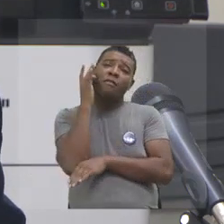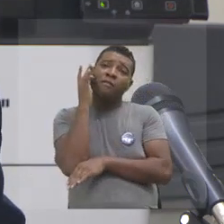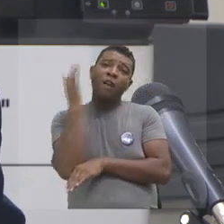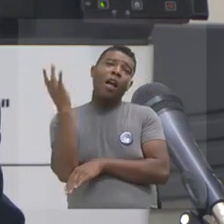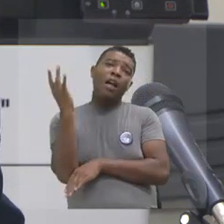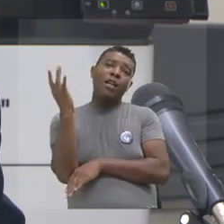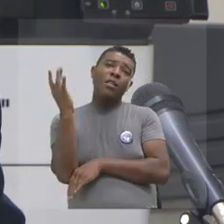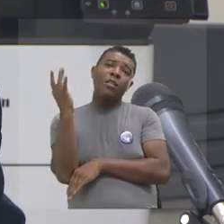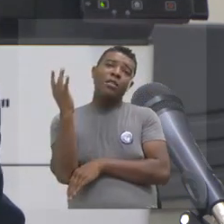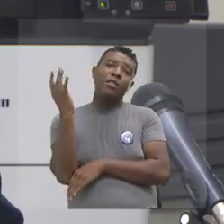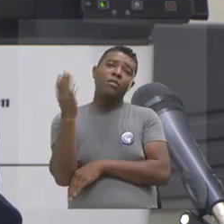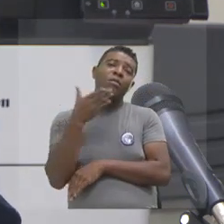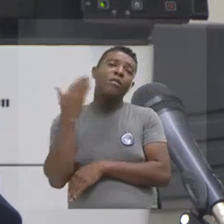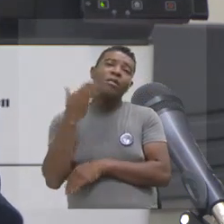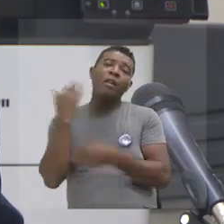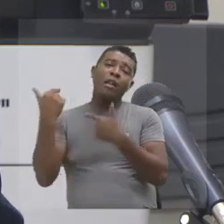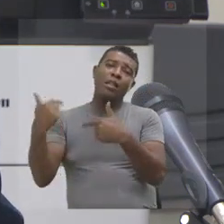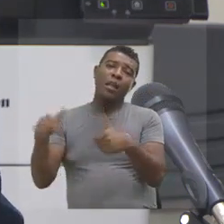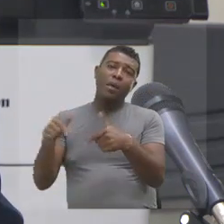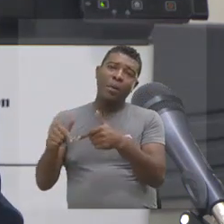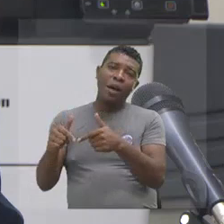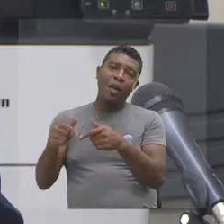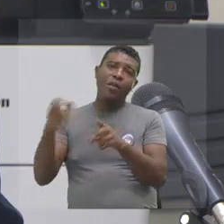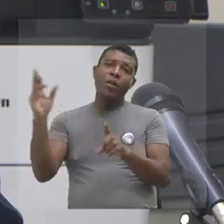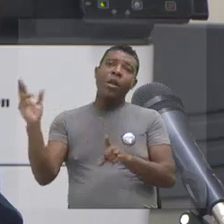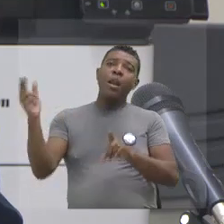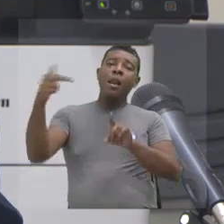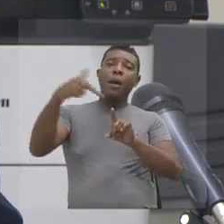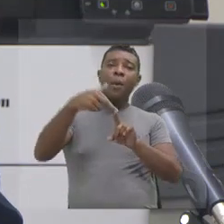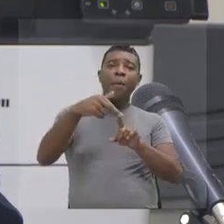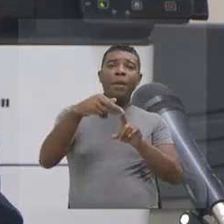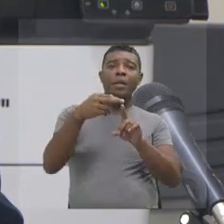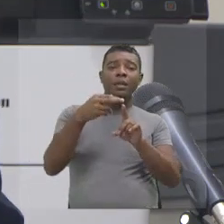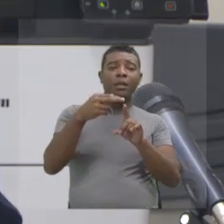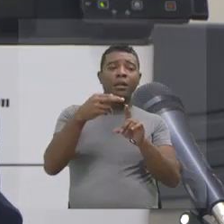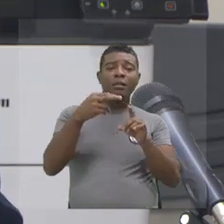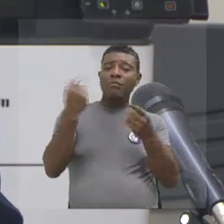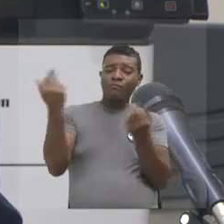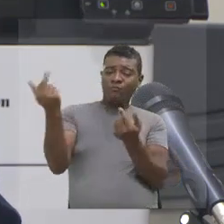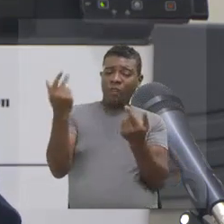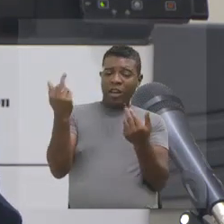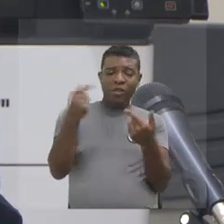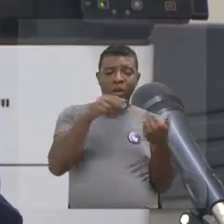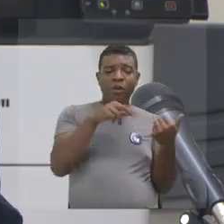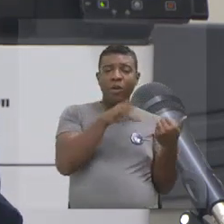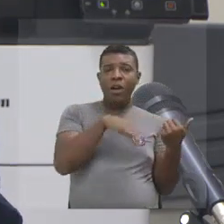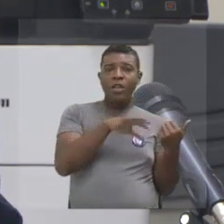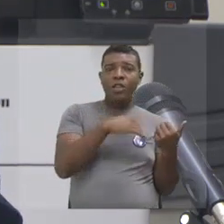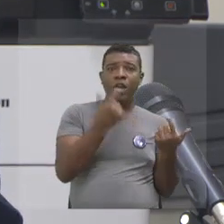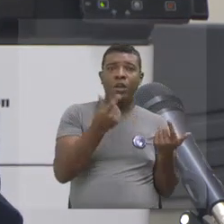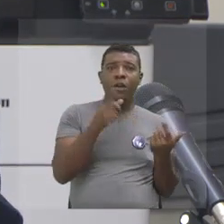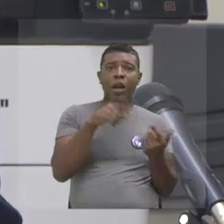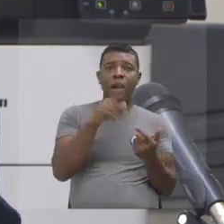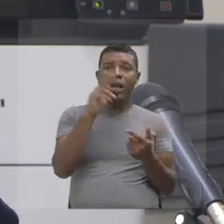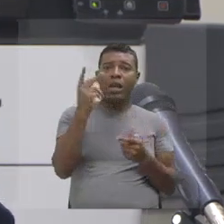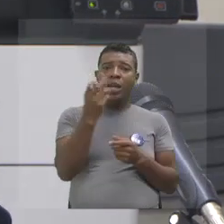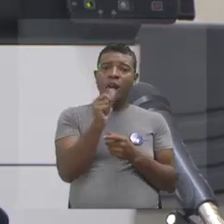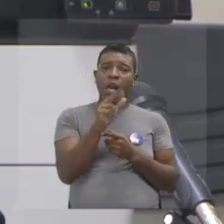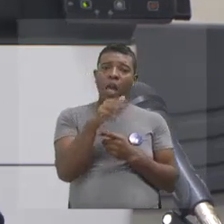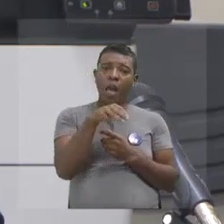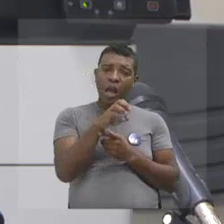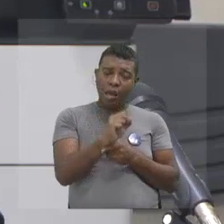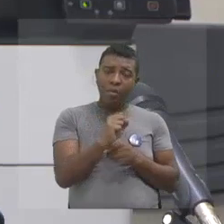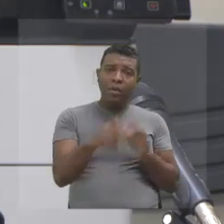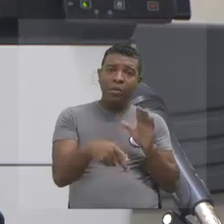no trabalho o que não se representa na nossa região segundo o nosso amigo o Hermes de